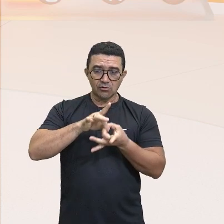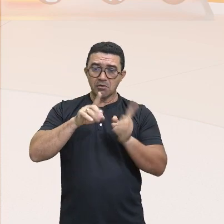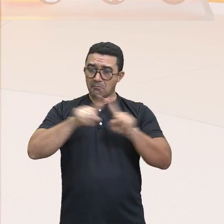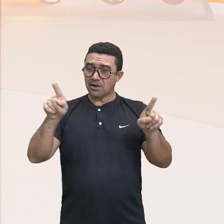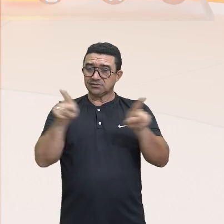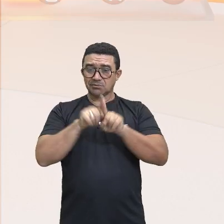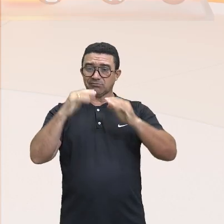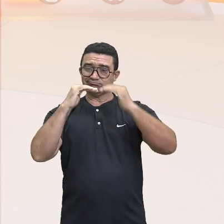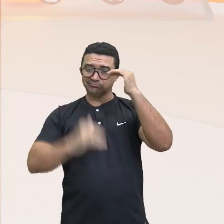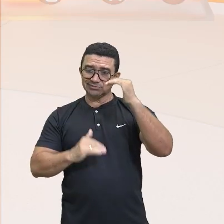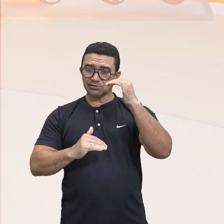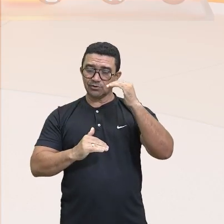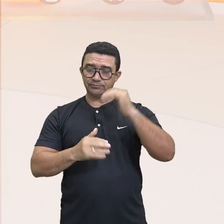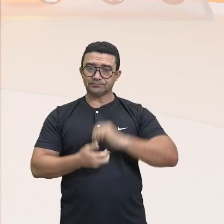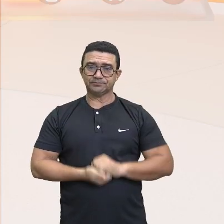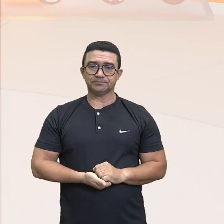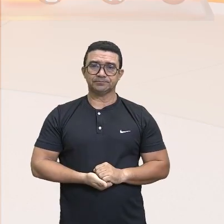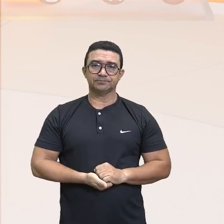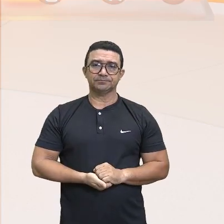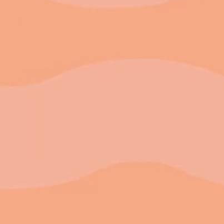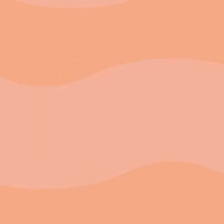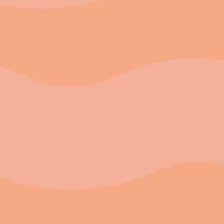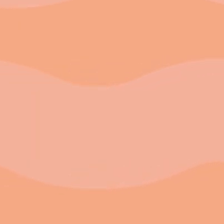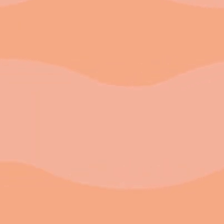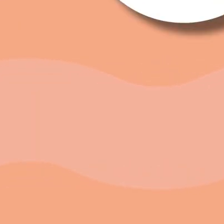tão desigual. Vamos dar uma olhada.